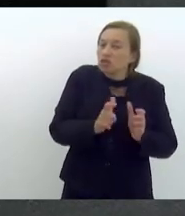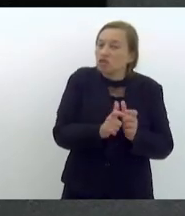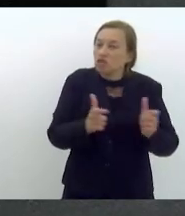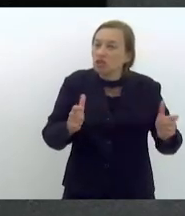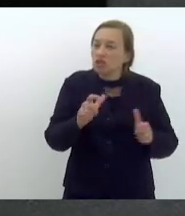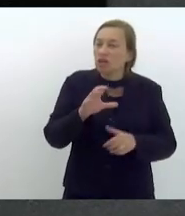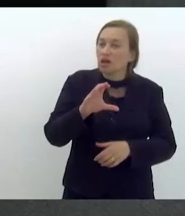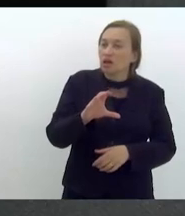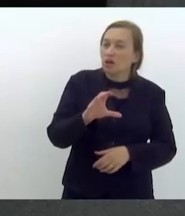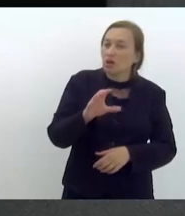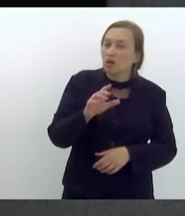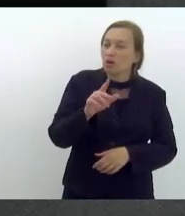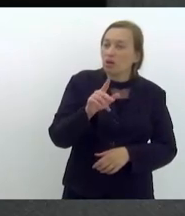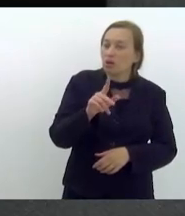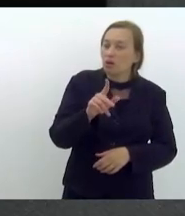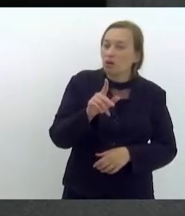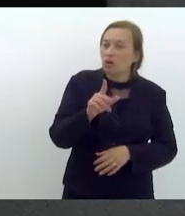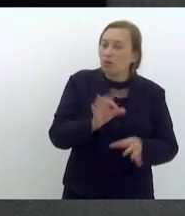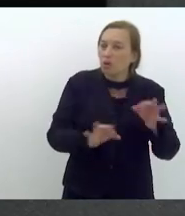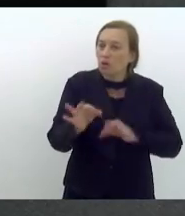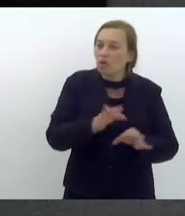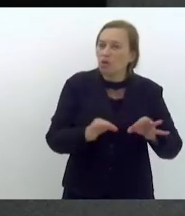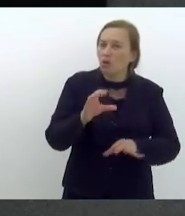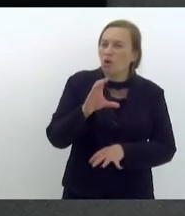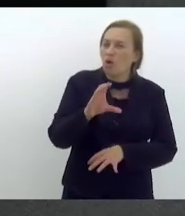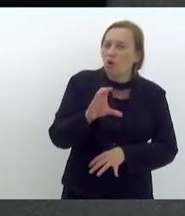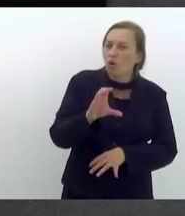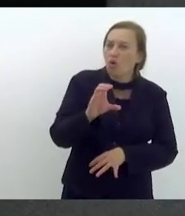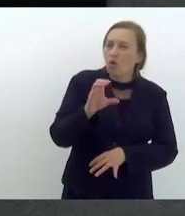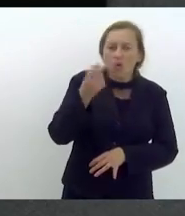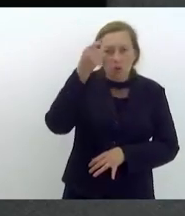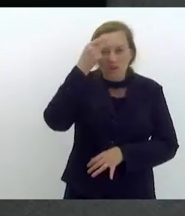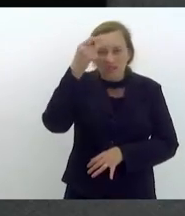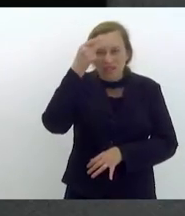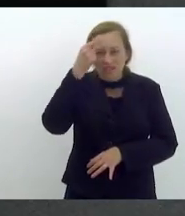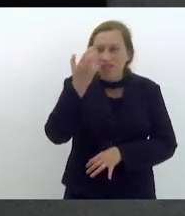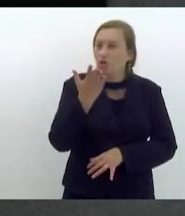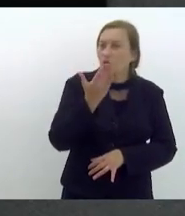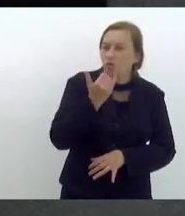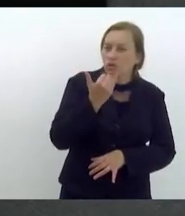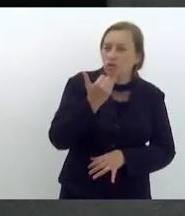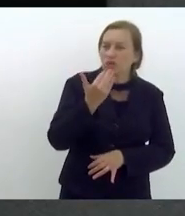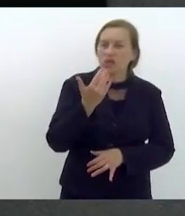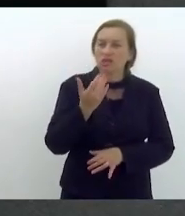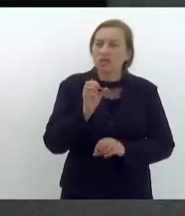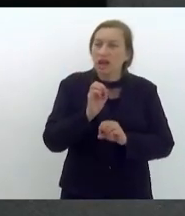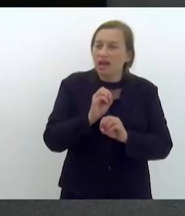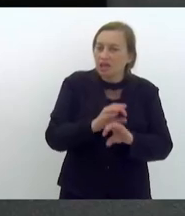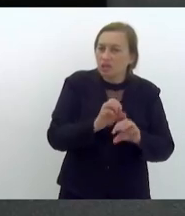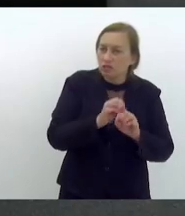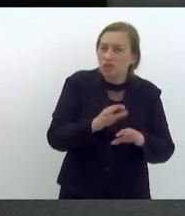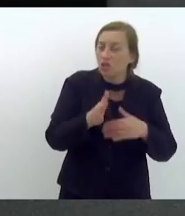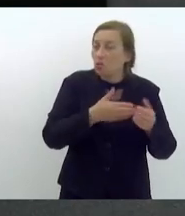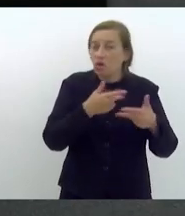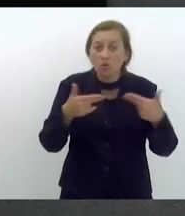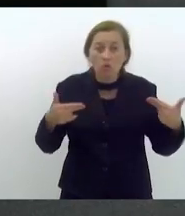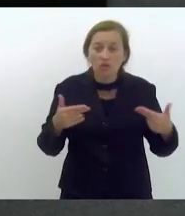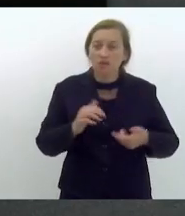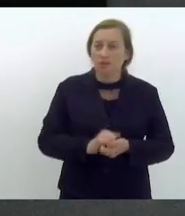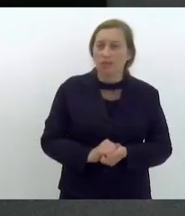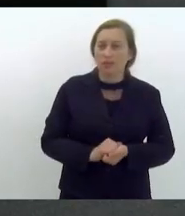de conscientização alimentar ou nutricional ou reeducação alimentar o que quer que seja